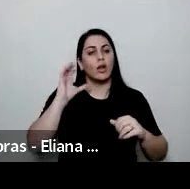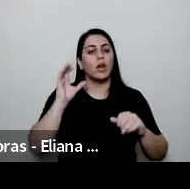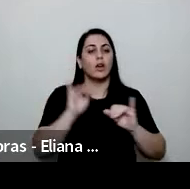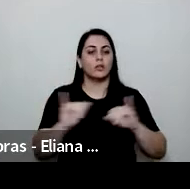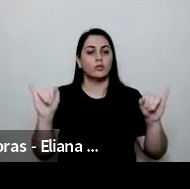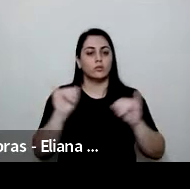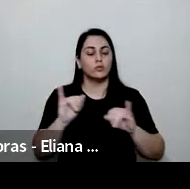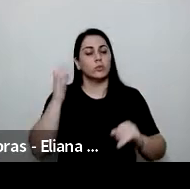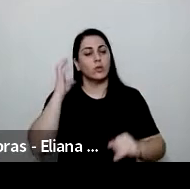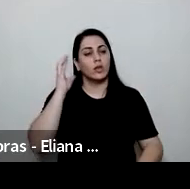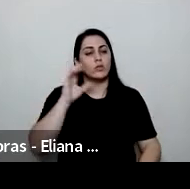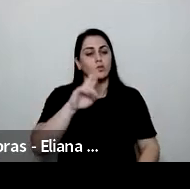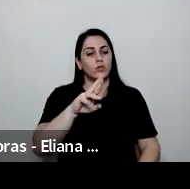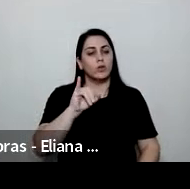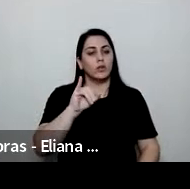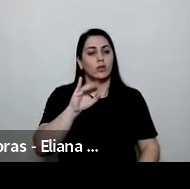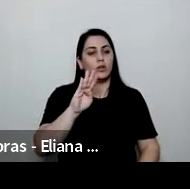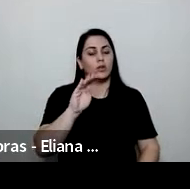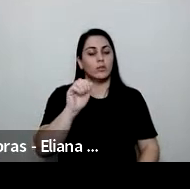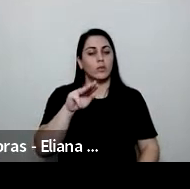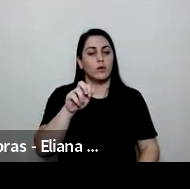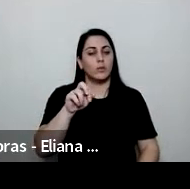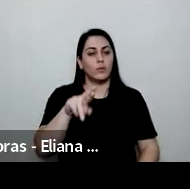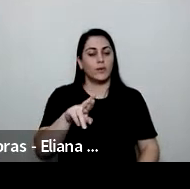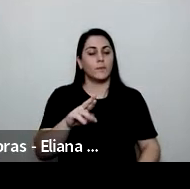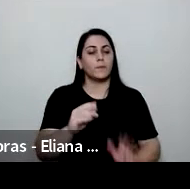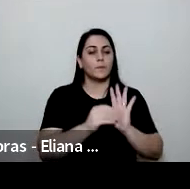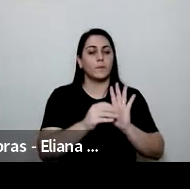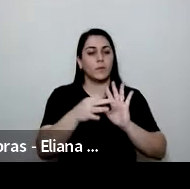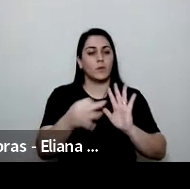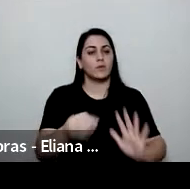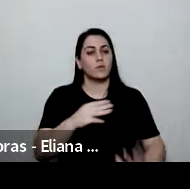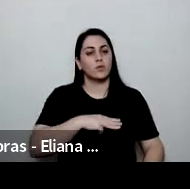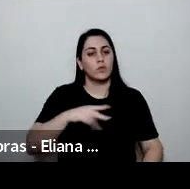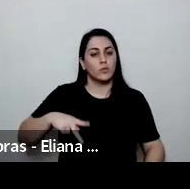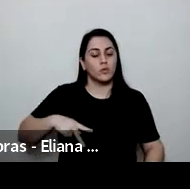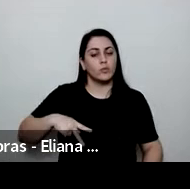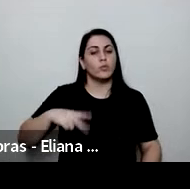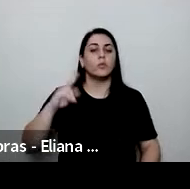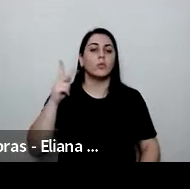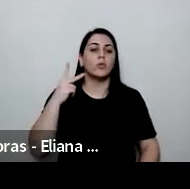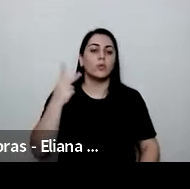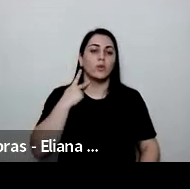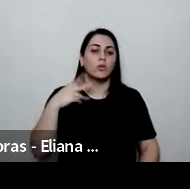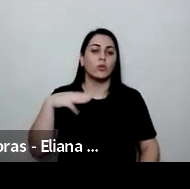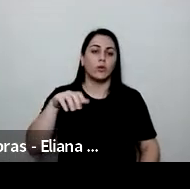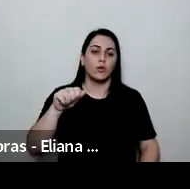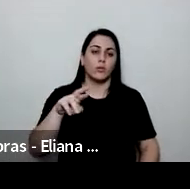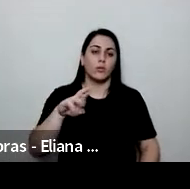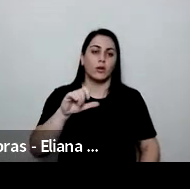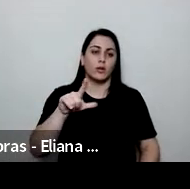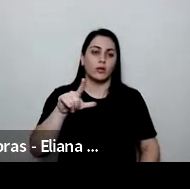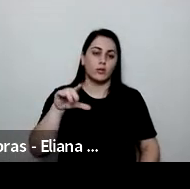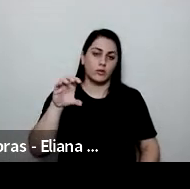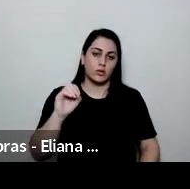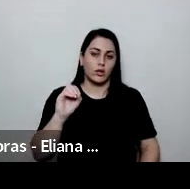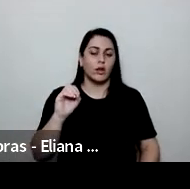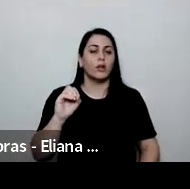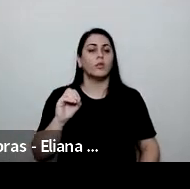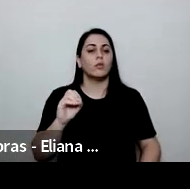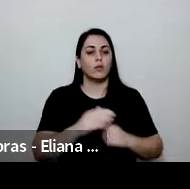Ribamar limitada parecer do Ministério Público eleitoral é medido pelo procurador Marcelo Correia pela